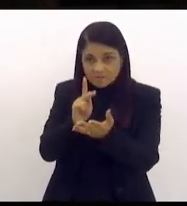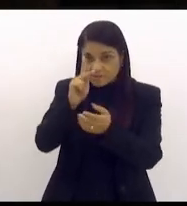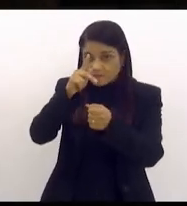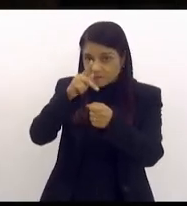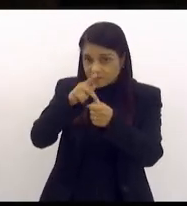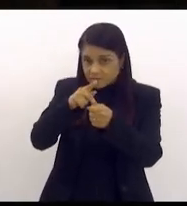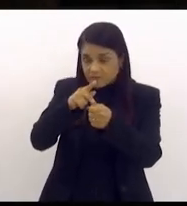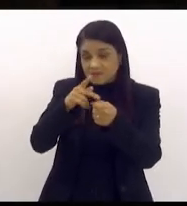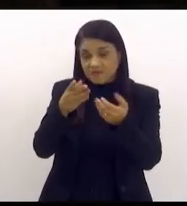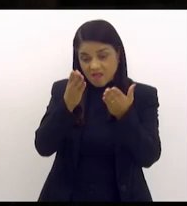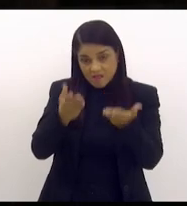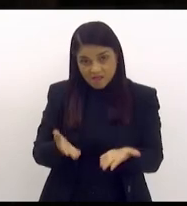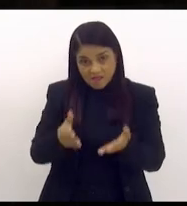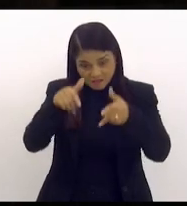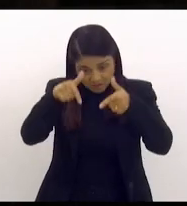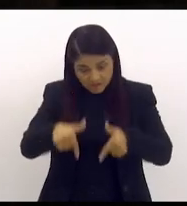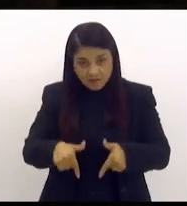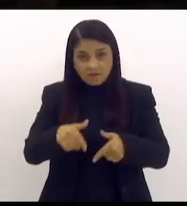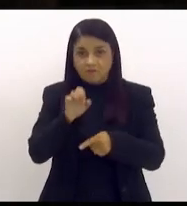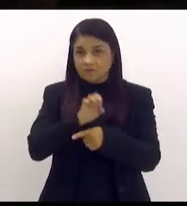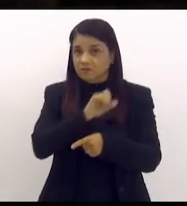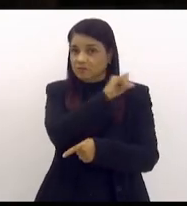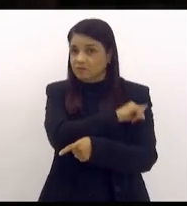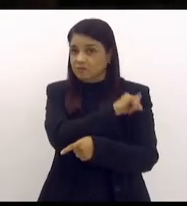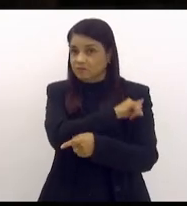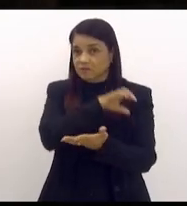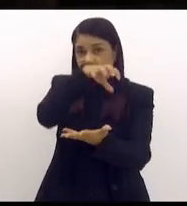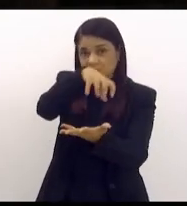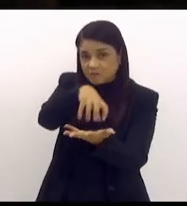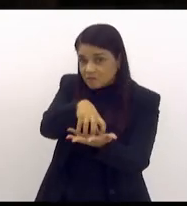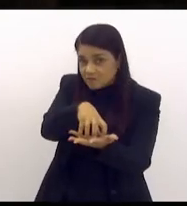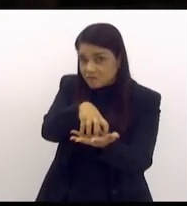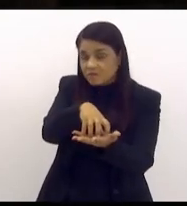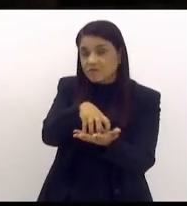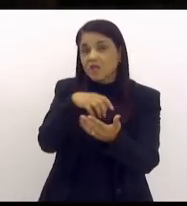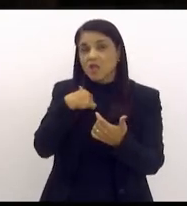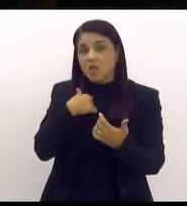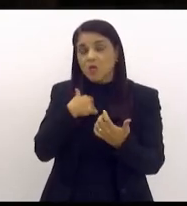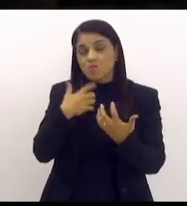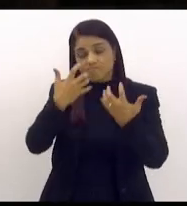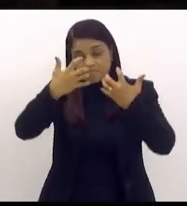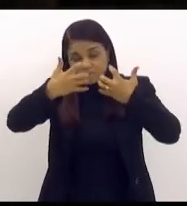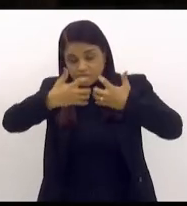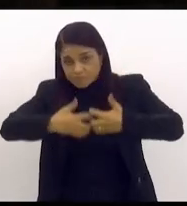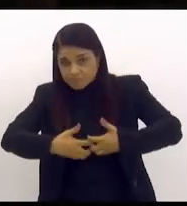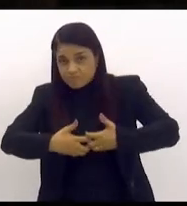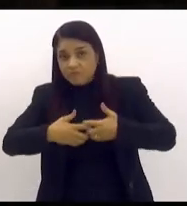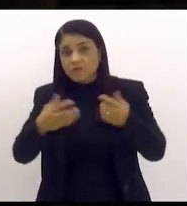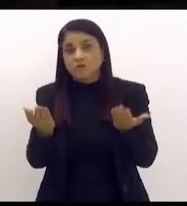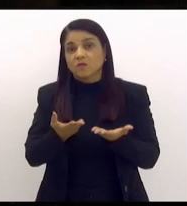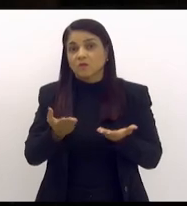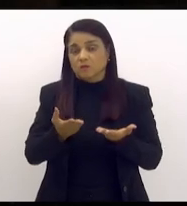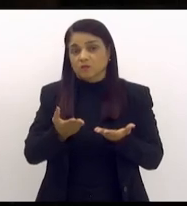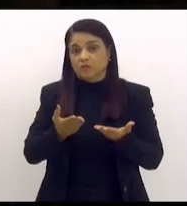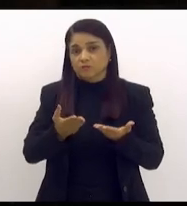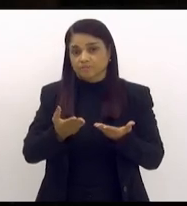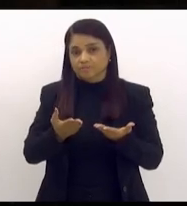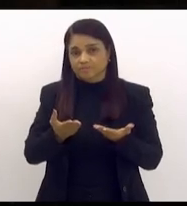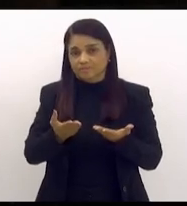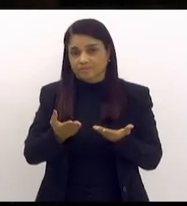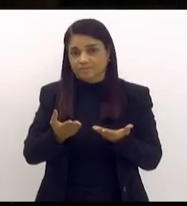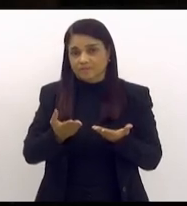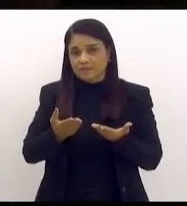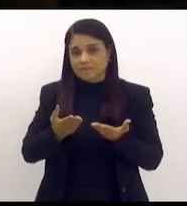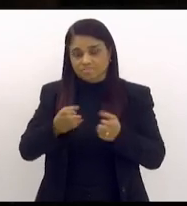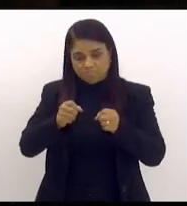aqui portanto eu penso ser muito adequado o que a gente tá fazendo aqui hoje que é criar a nossa